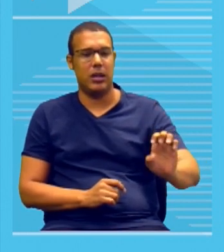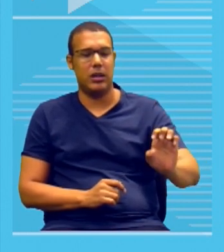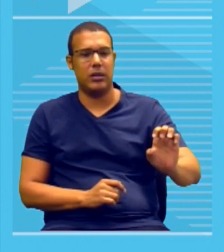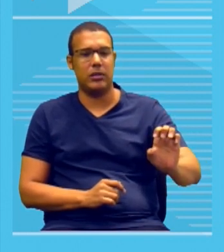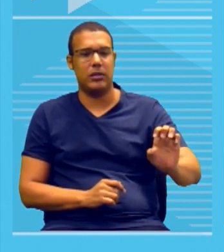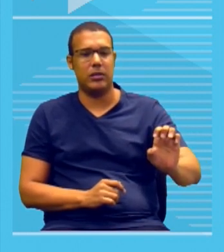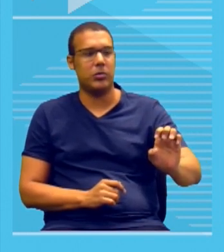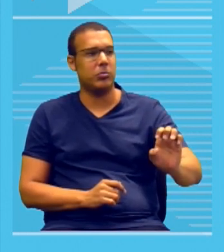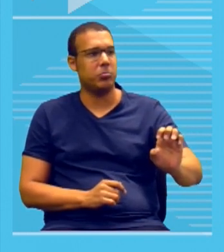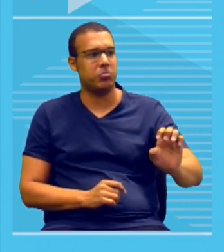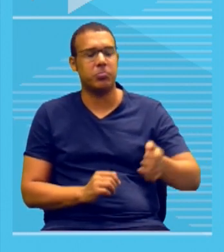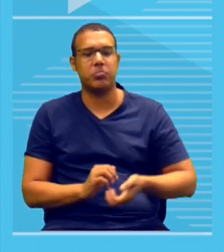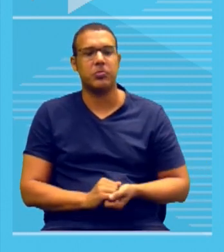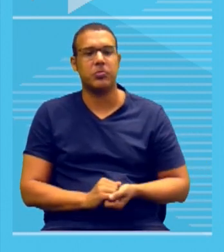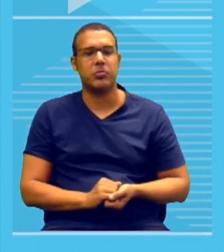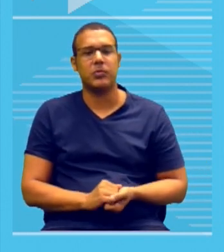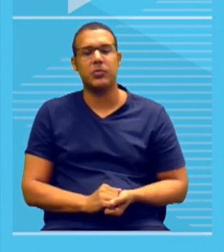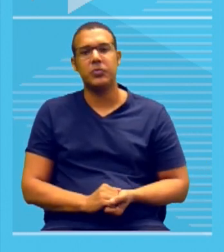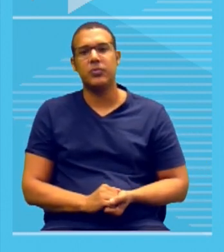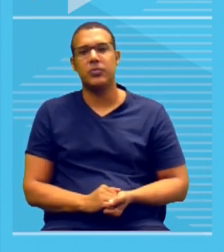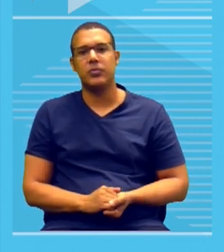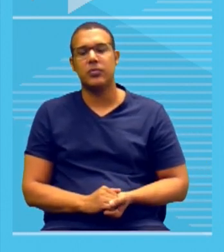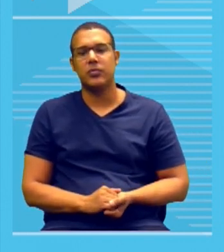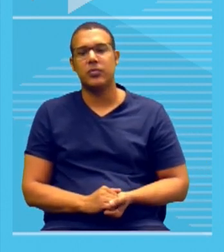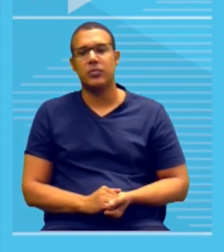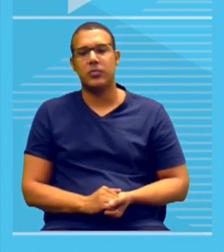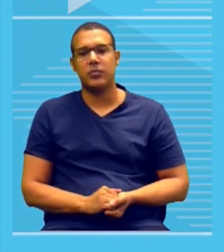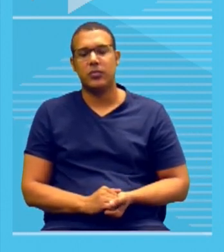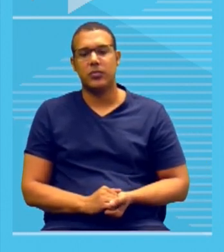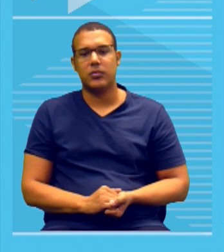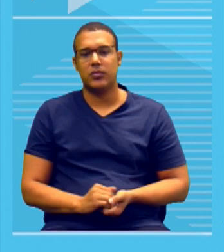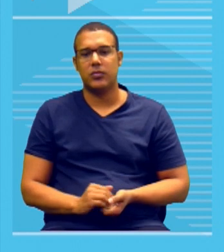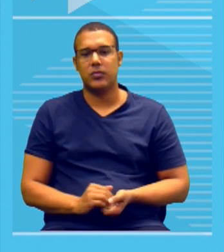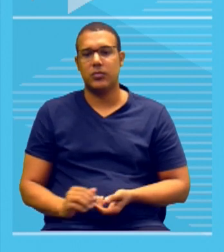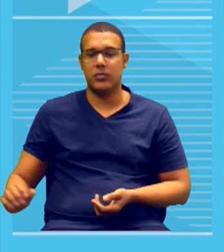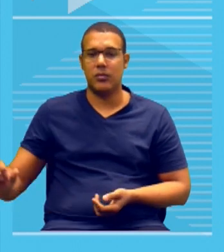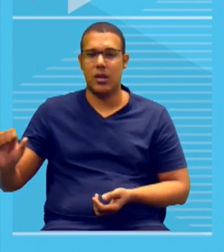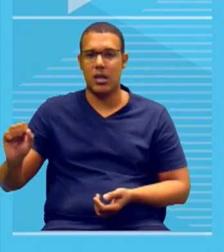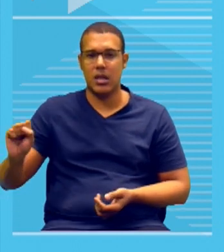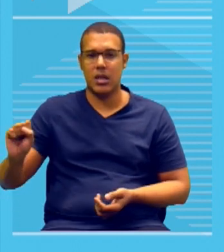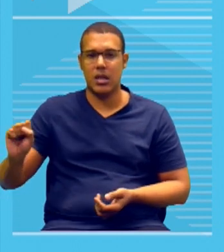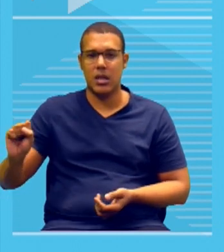e os e os tônicos o